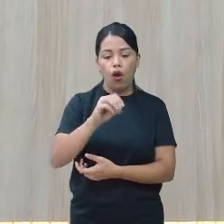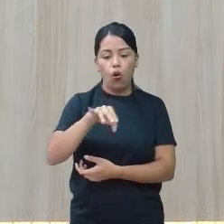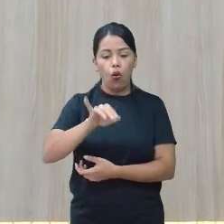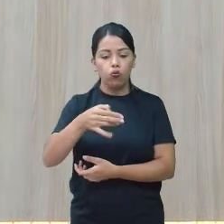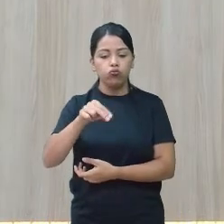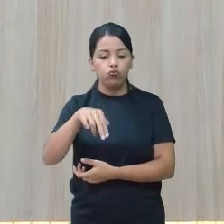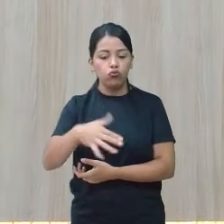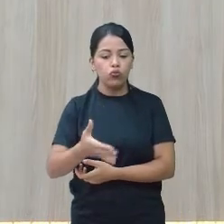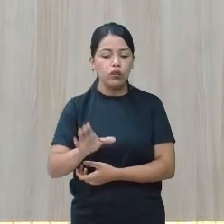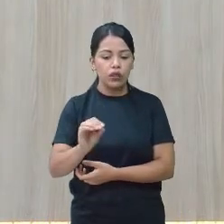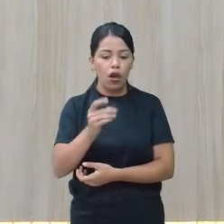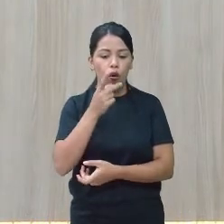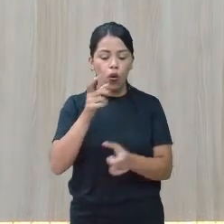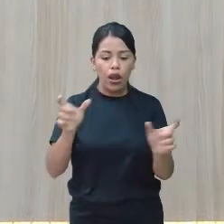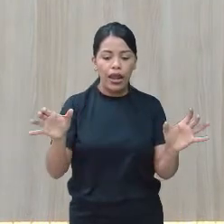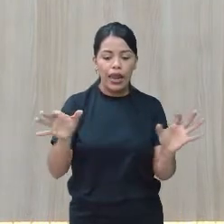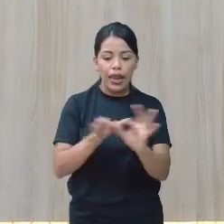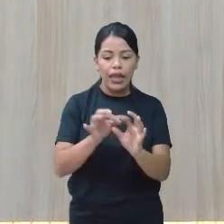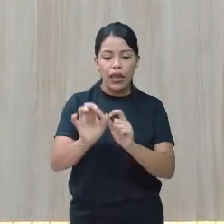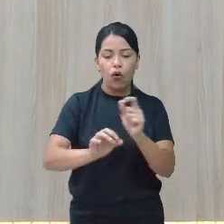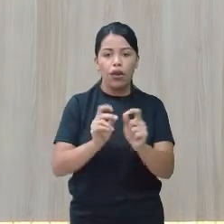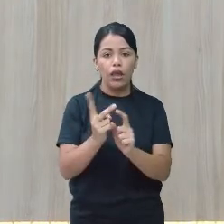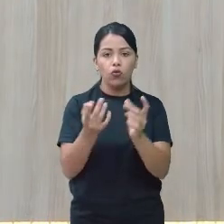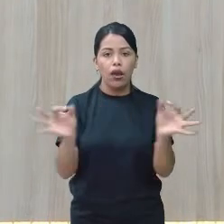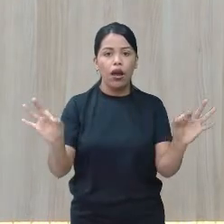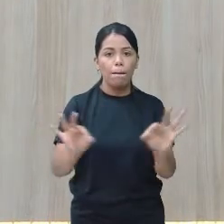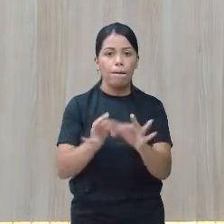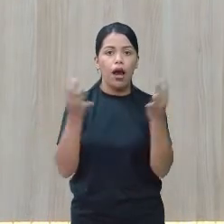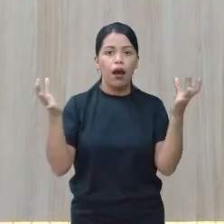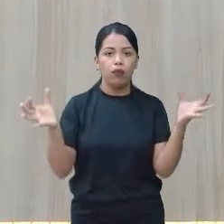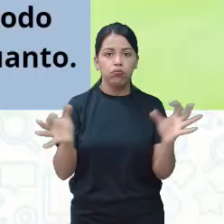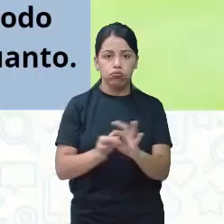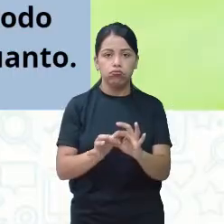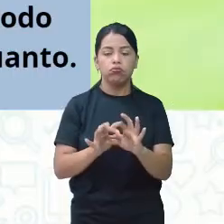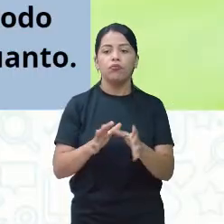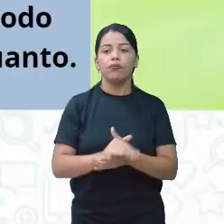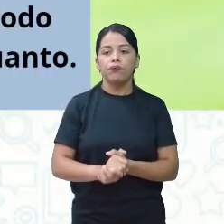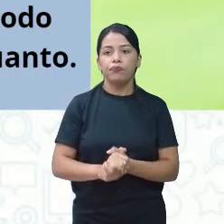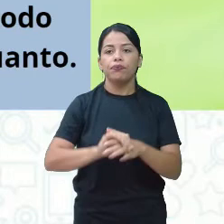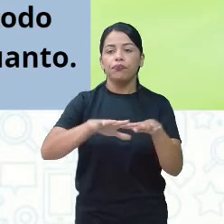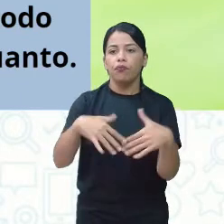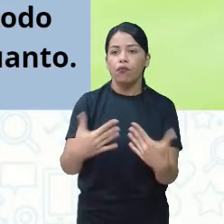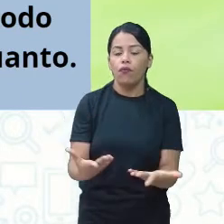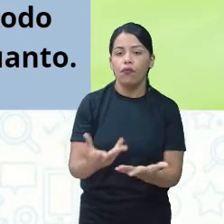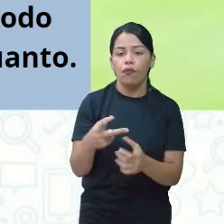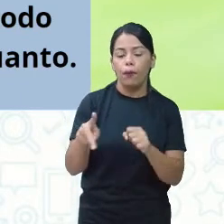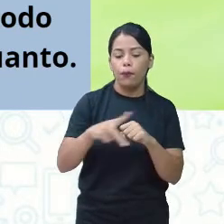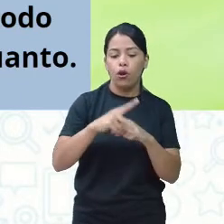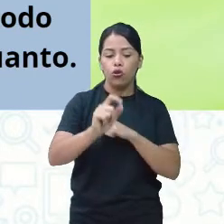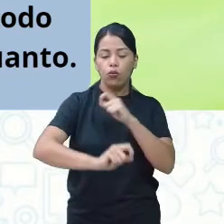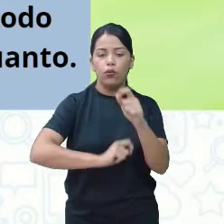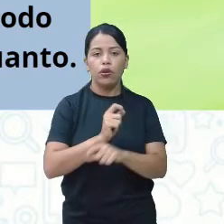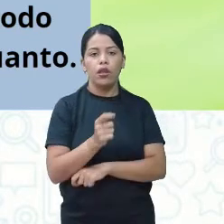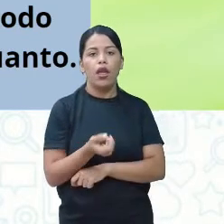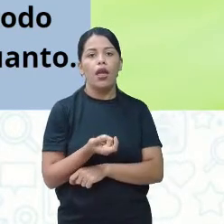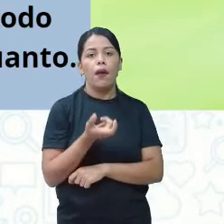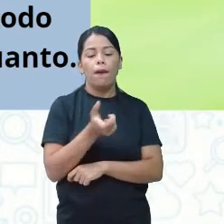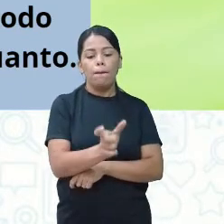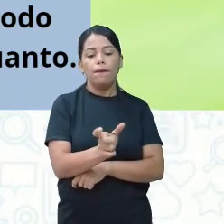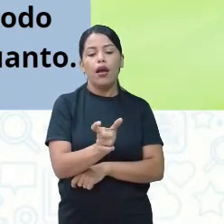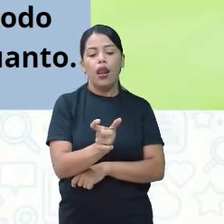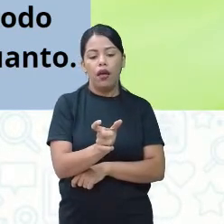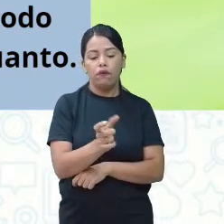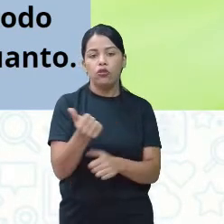expressa as emoções da gente. E os pronomes, Vivi? Os pronomes são palavras que substituem ou